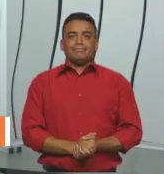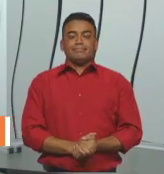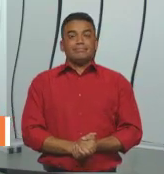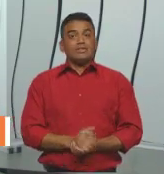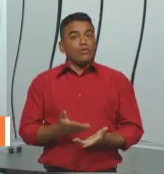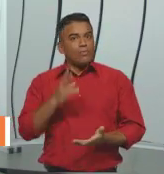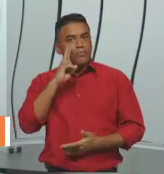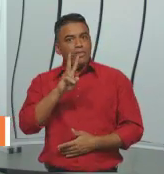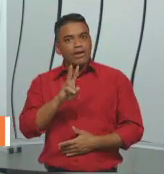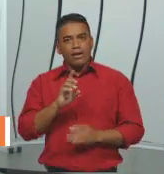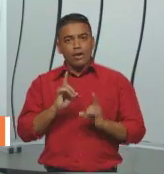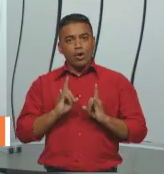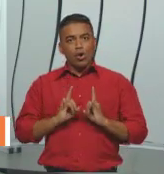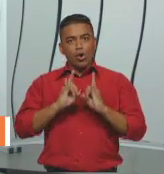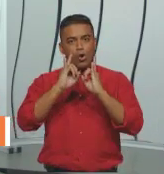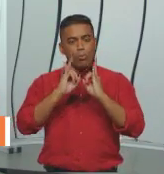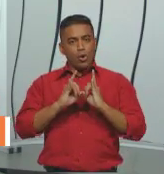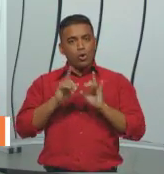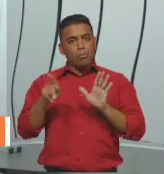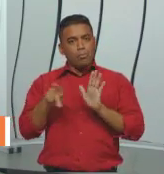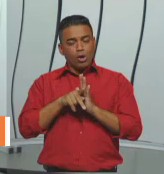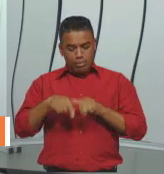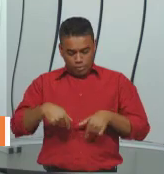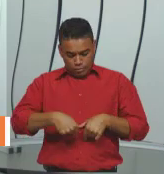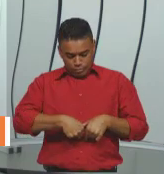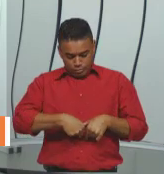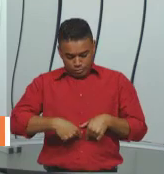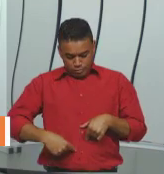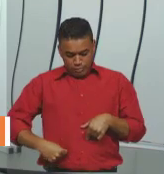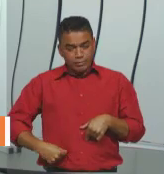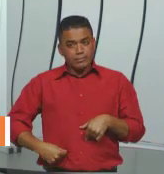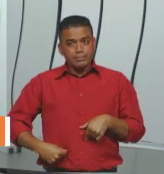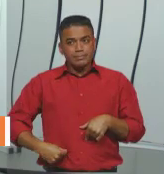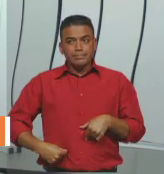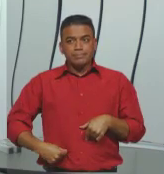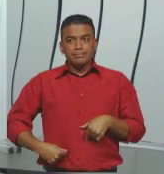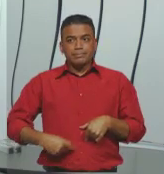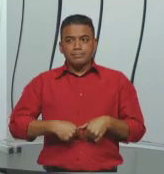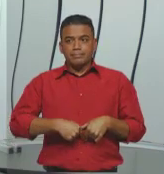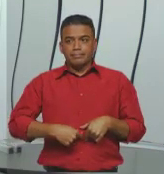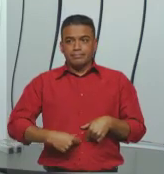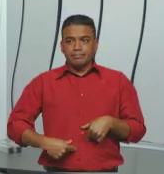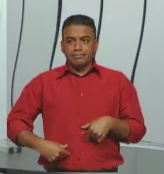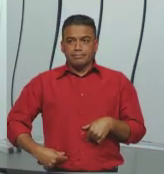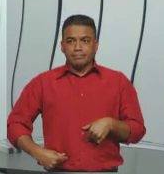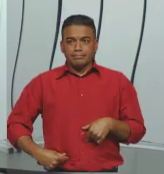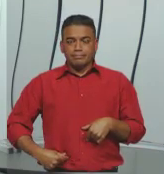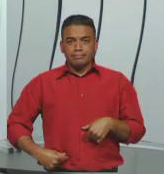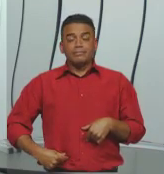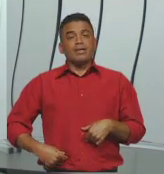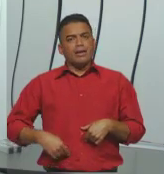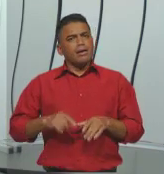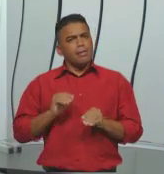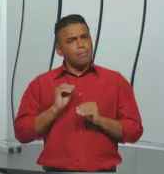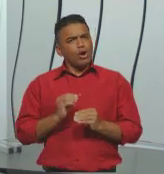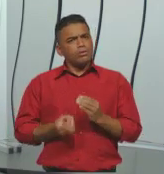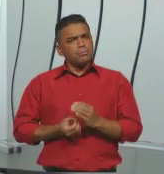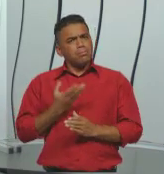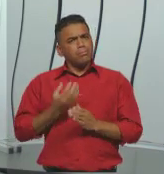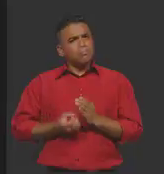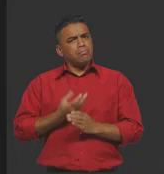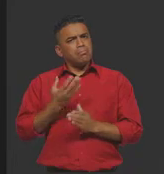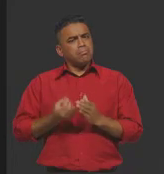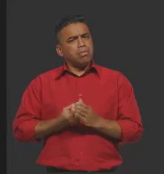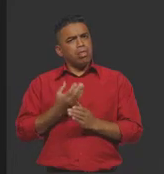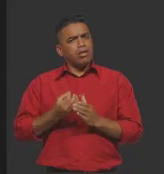Vamos ver aqui alguns hormônios produzidos pelo pâncreas. O pâncreas, então, ele pode produzir 2